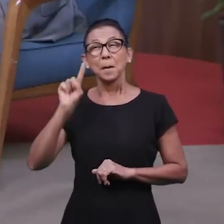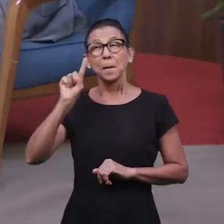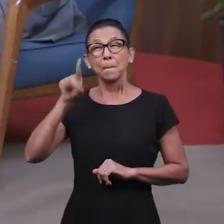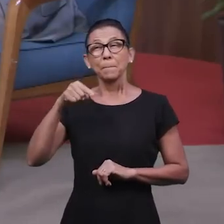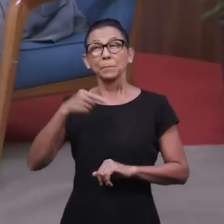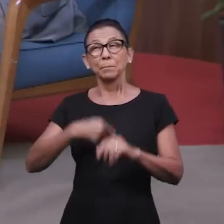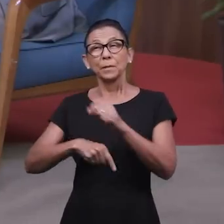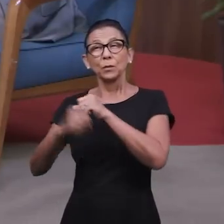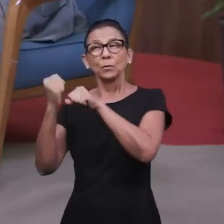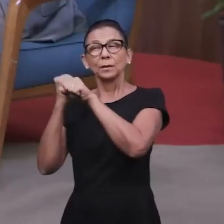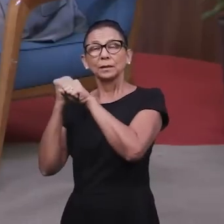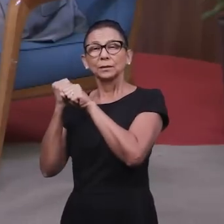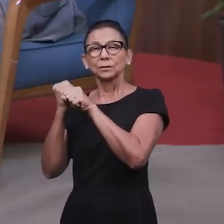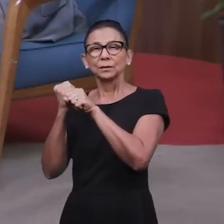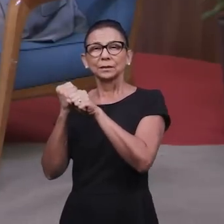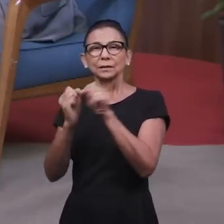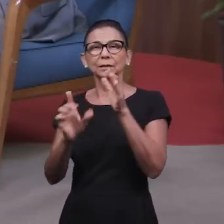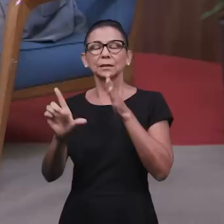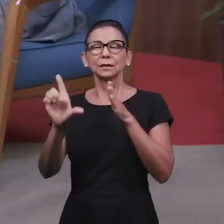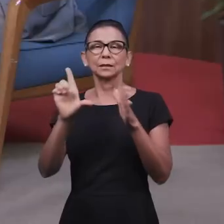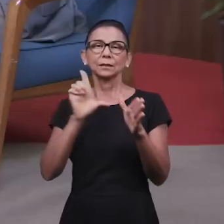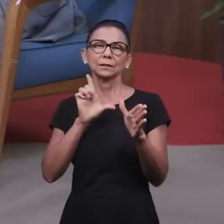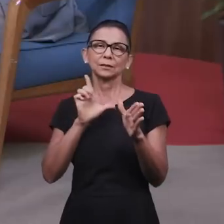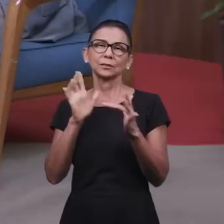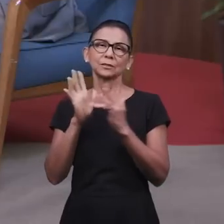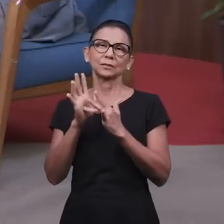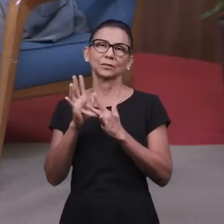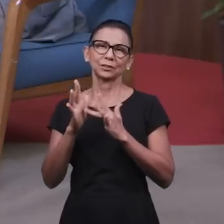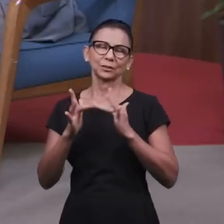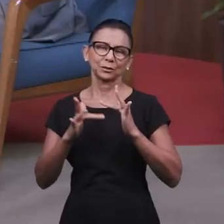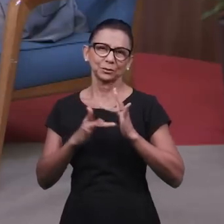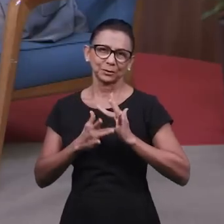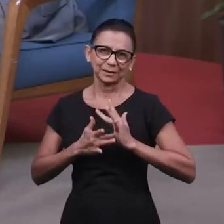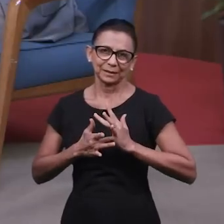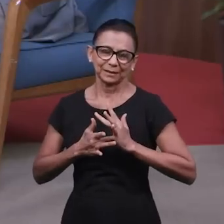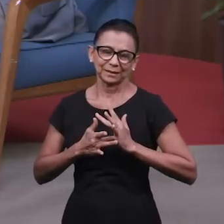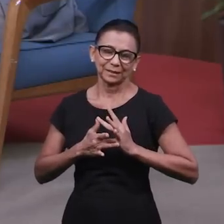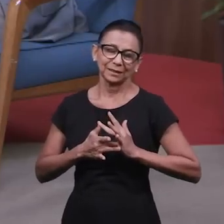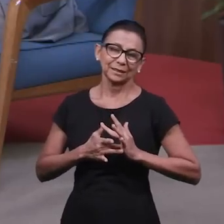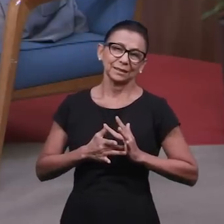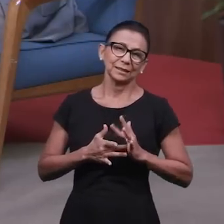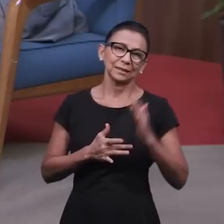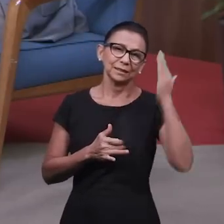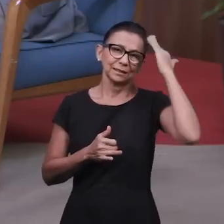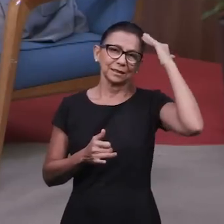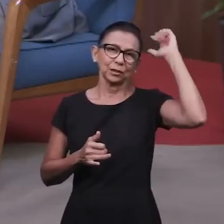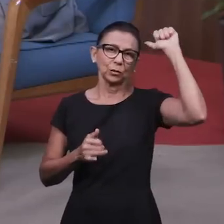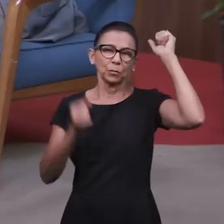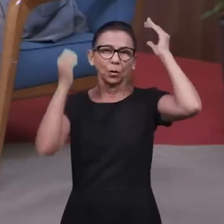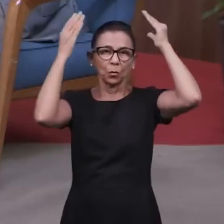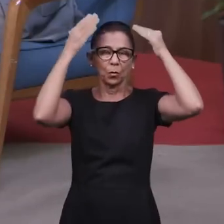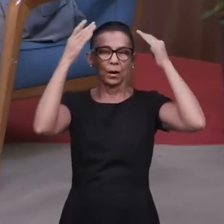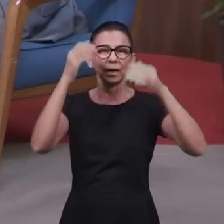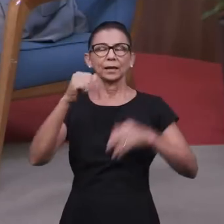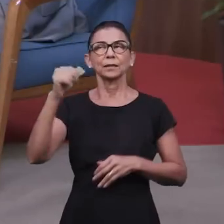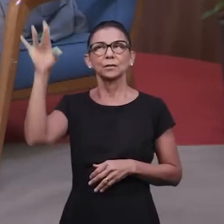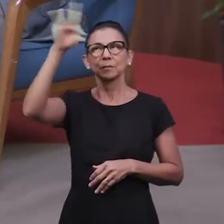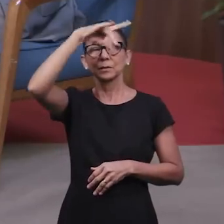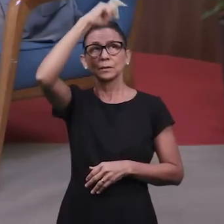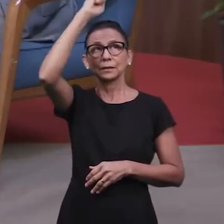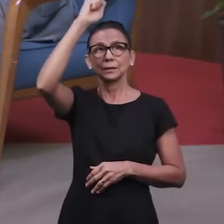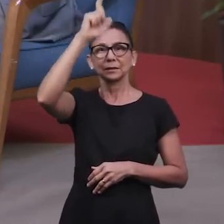o Espírito Santo inspira Salomão para escrever dessa forma, né? Porque o que é o pescoço?